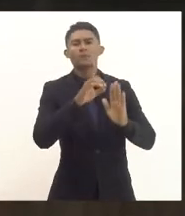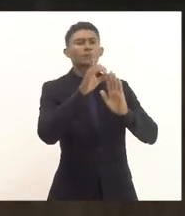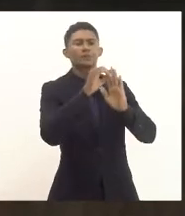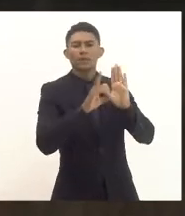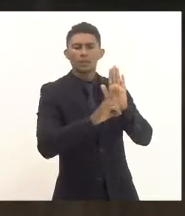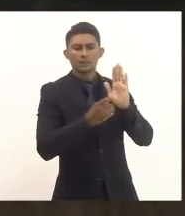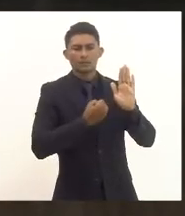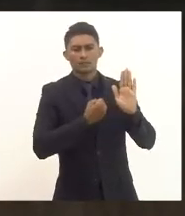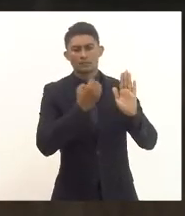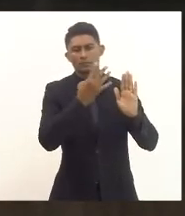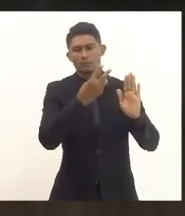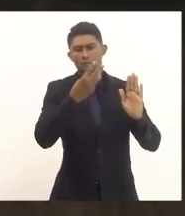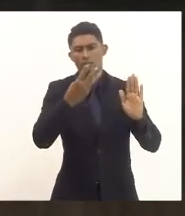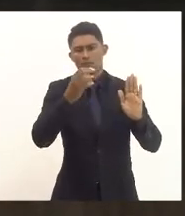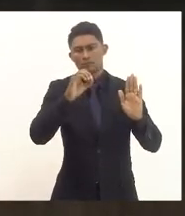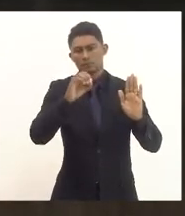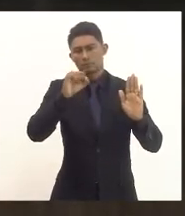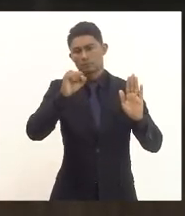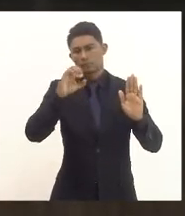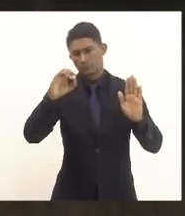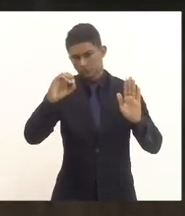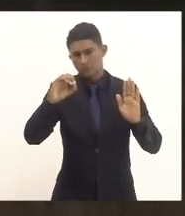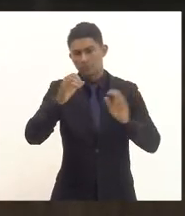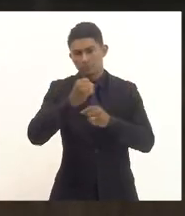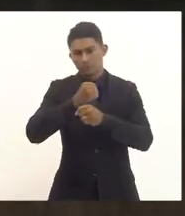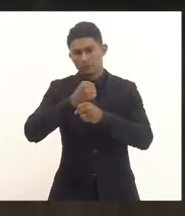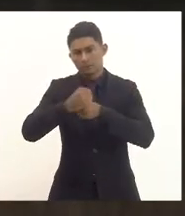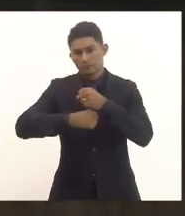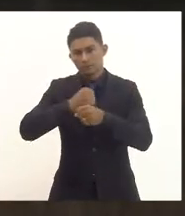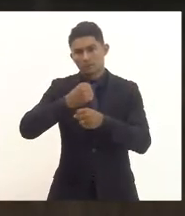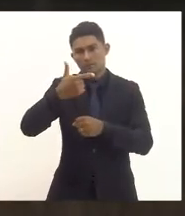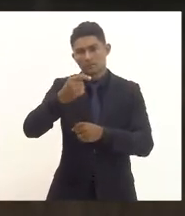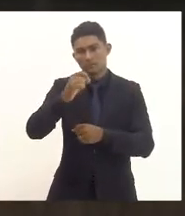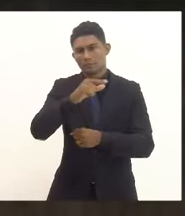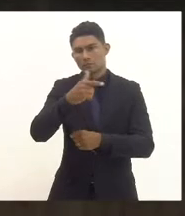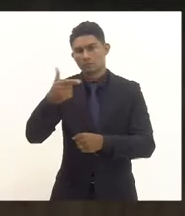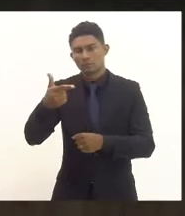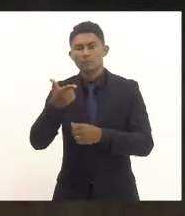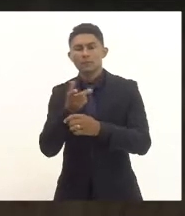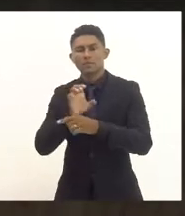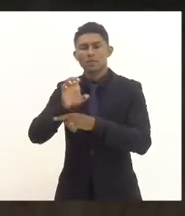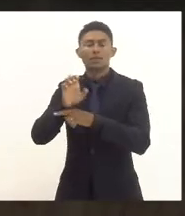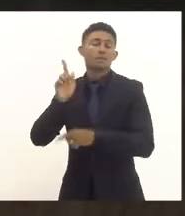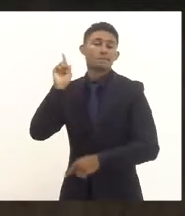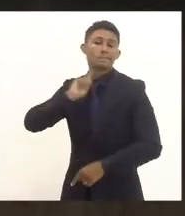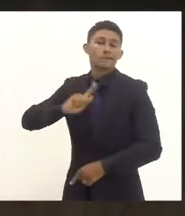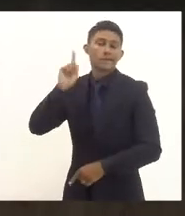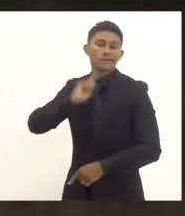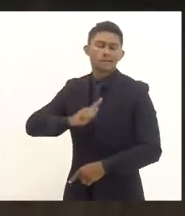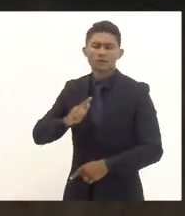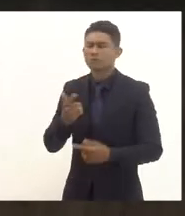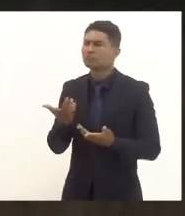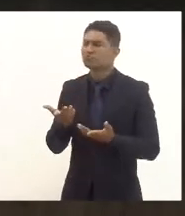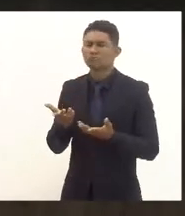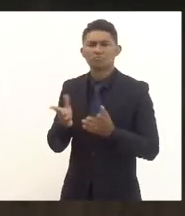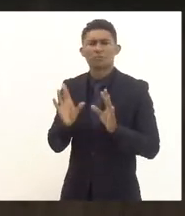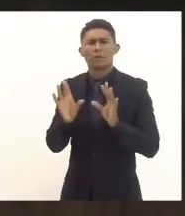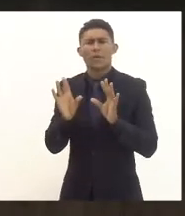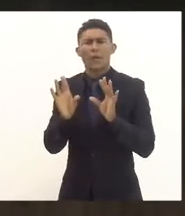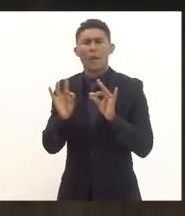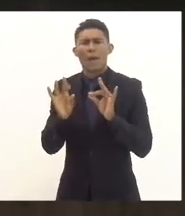Decreto 43080 de 22 do Estado de Minas Gerais era uma Cola